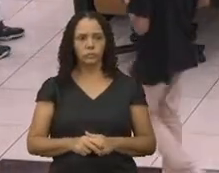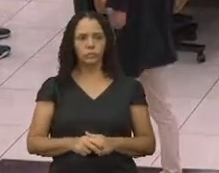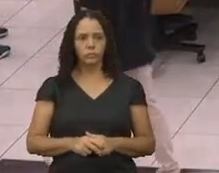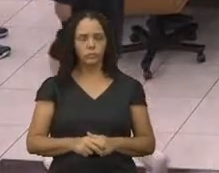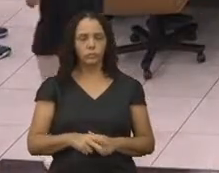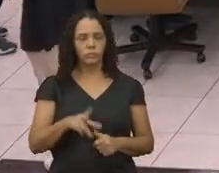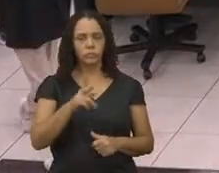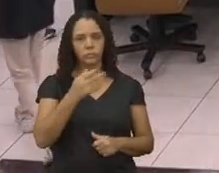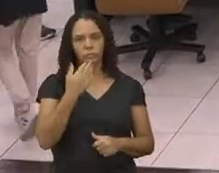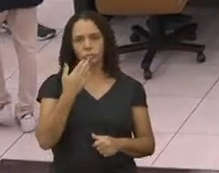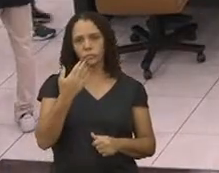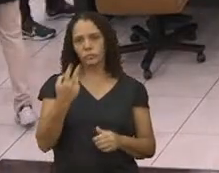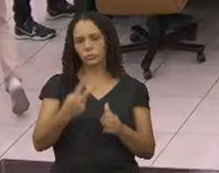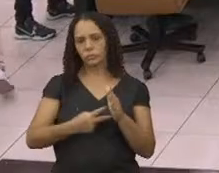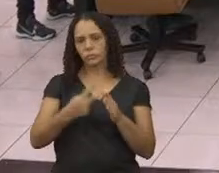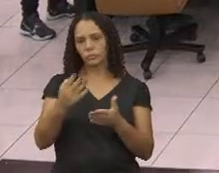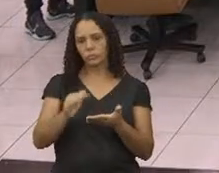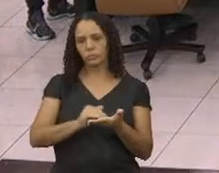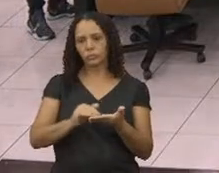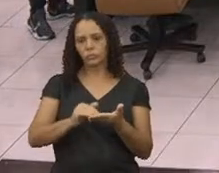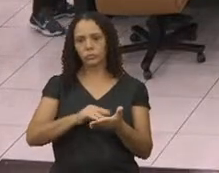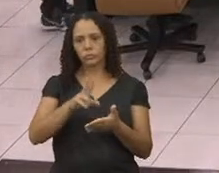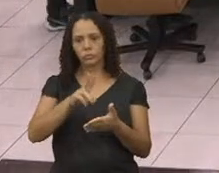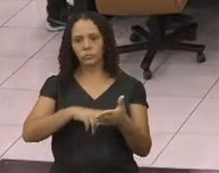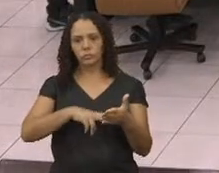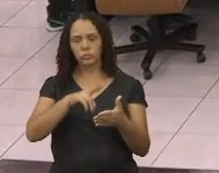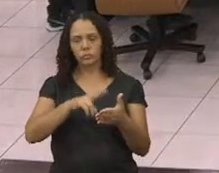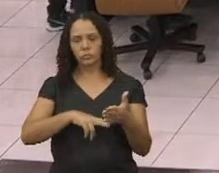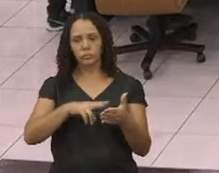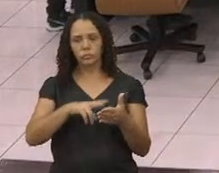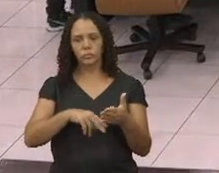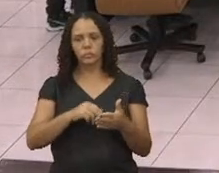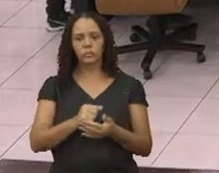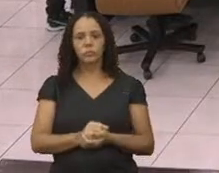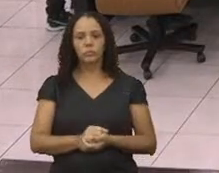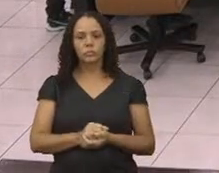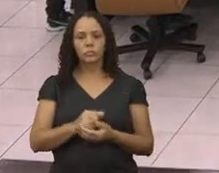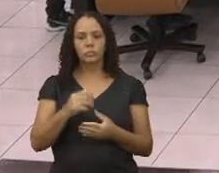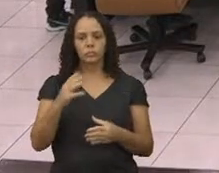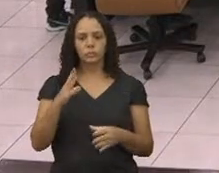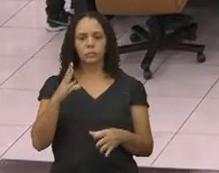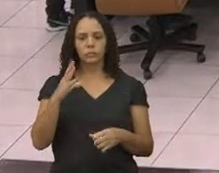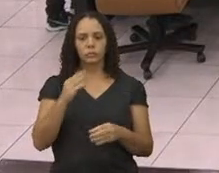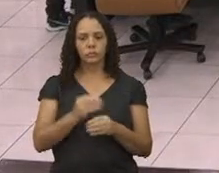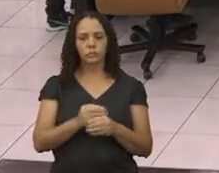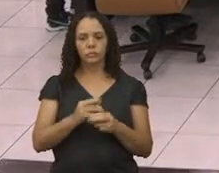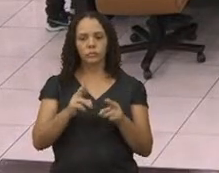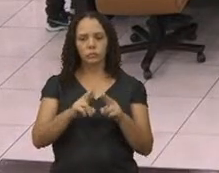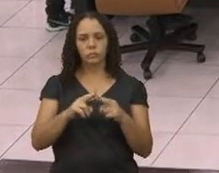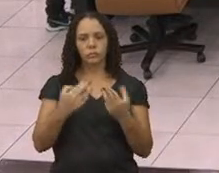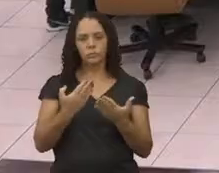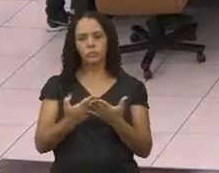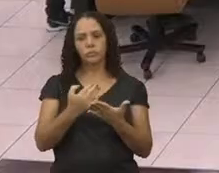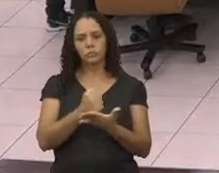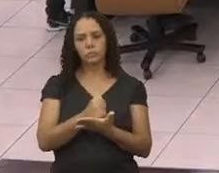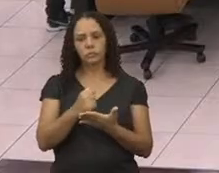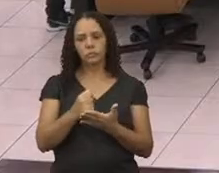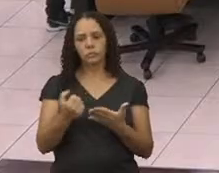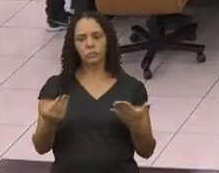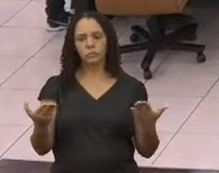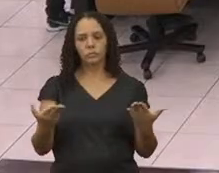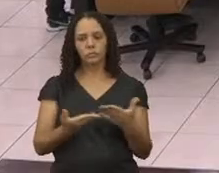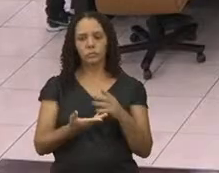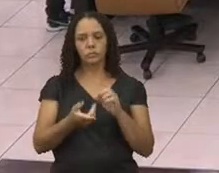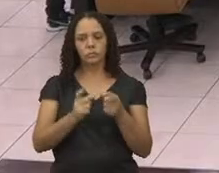Solicito ao segundo secretário que faça a leitura das sínteses dos requerimentos protocolados para